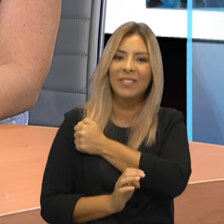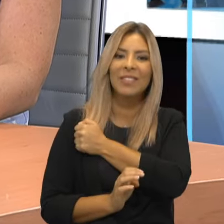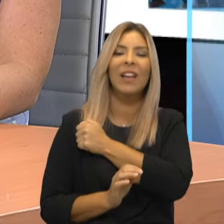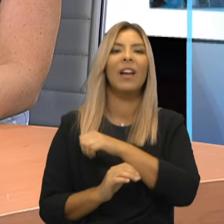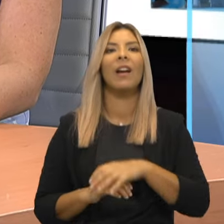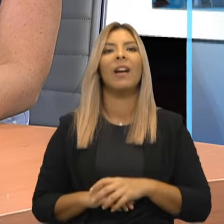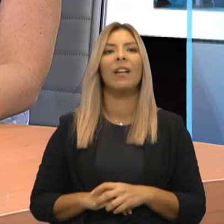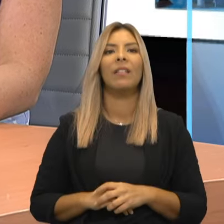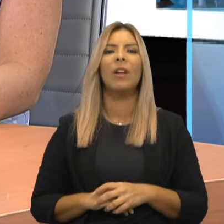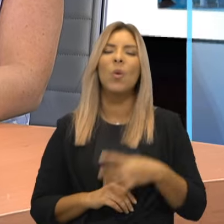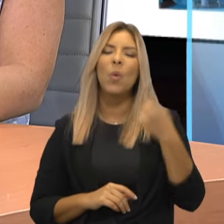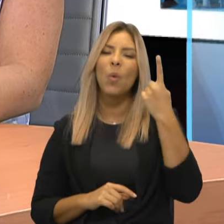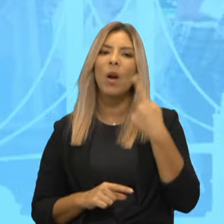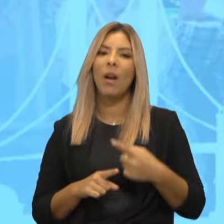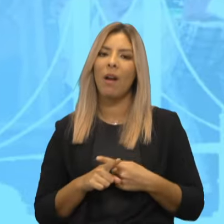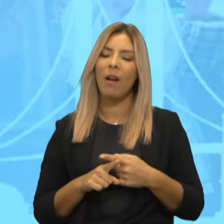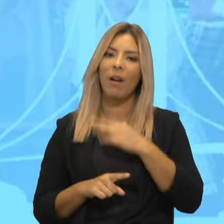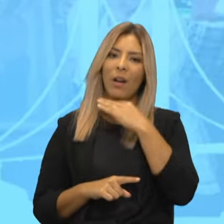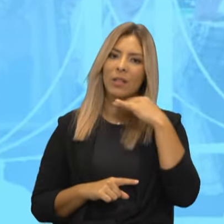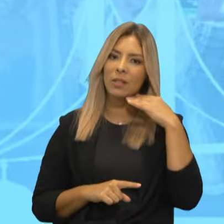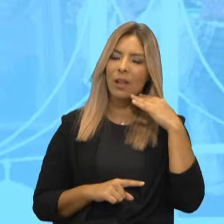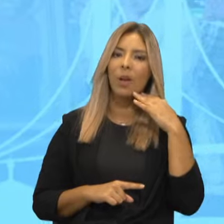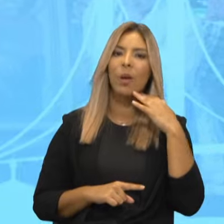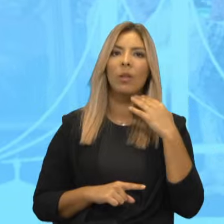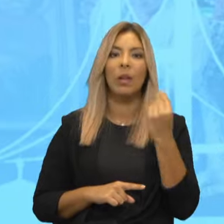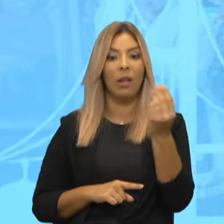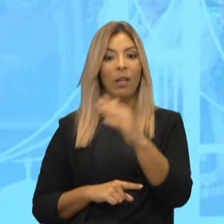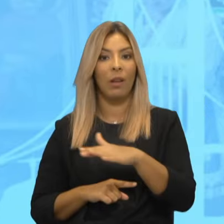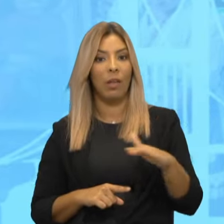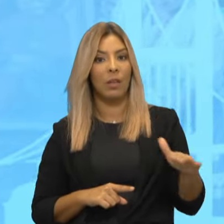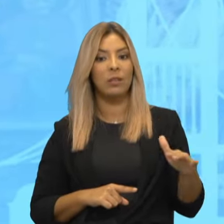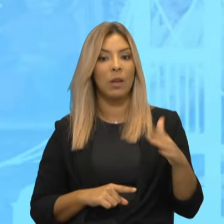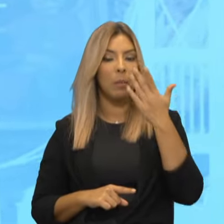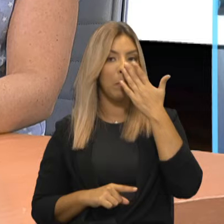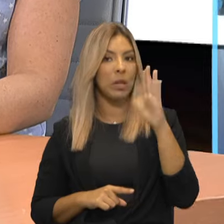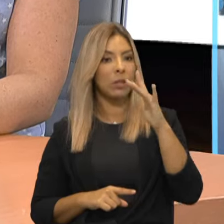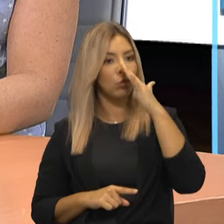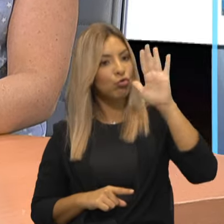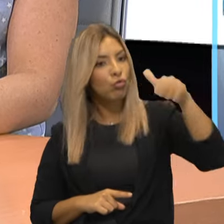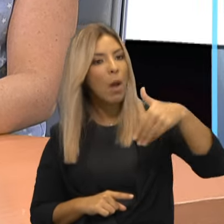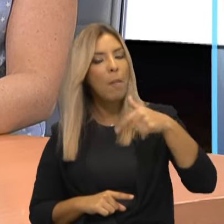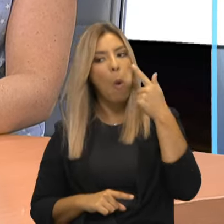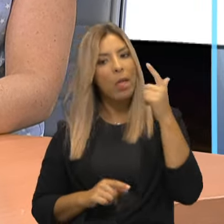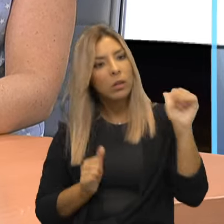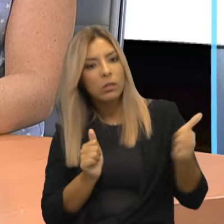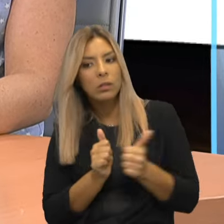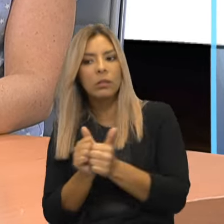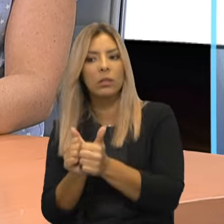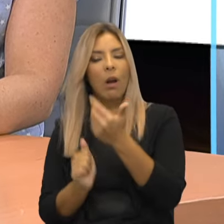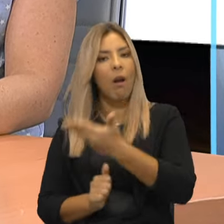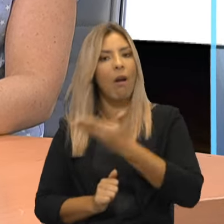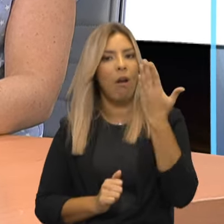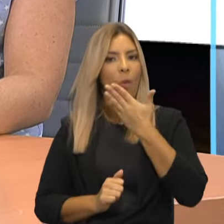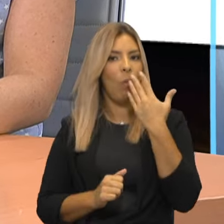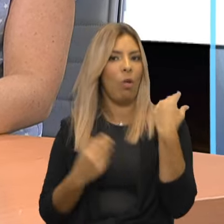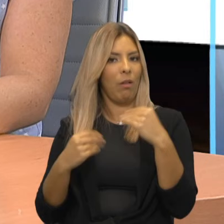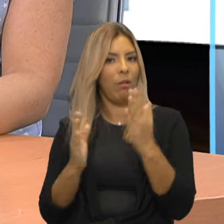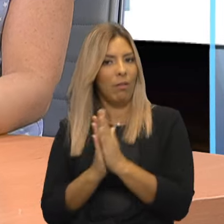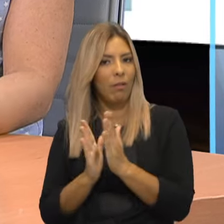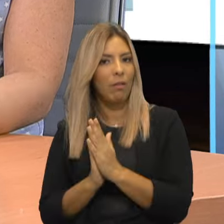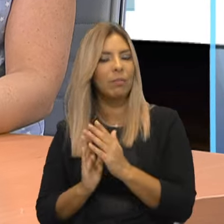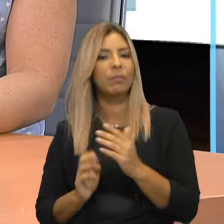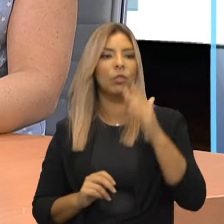essa curioso, parte interessante. Que as crianças começaram a chamar os pais também à fé, à dinâmica de fé. Não é? Sim, é verdade.